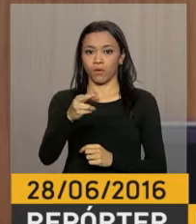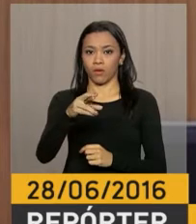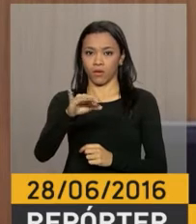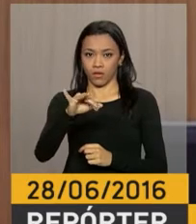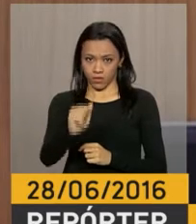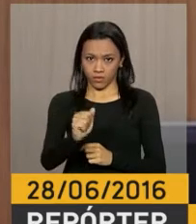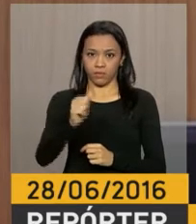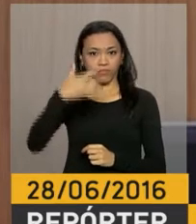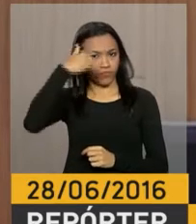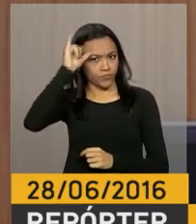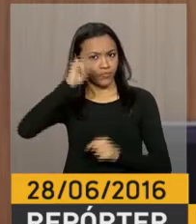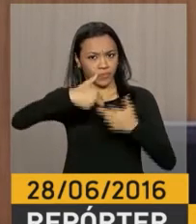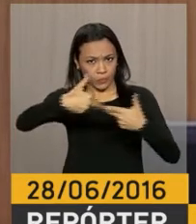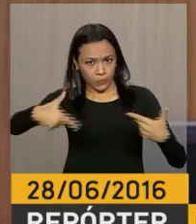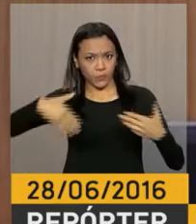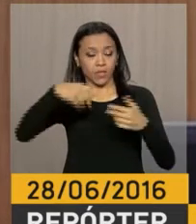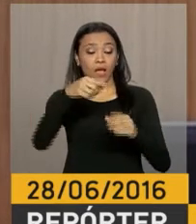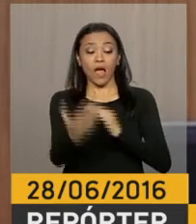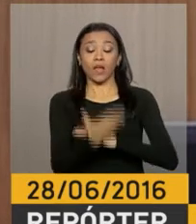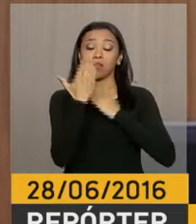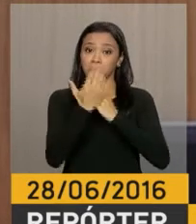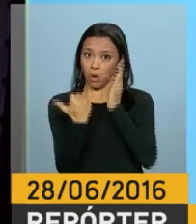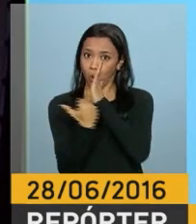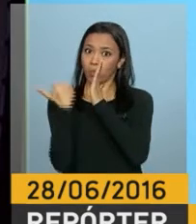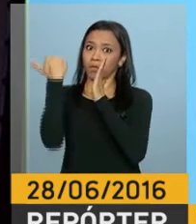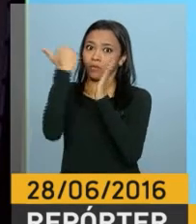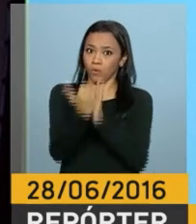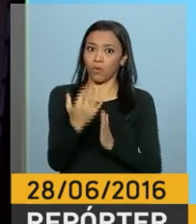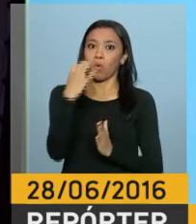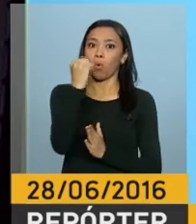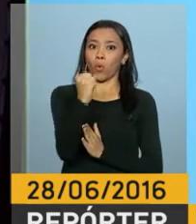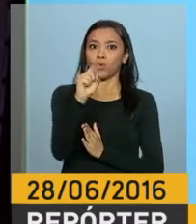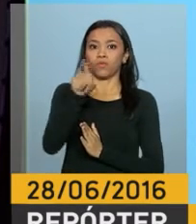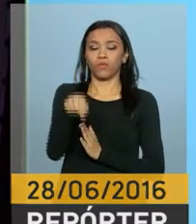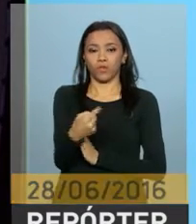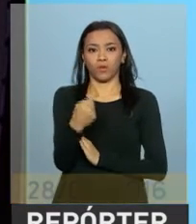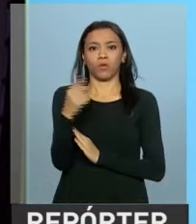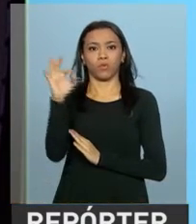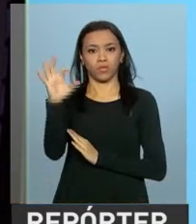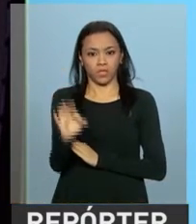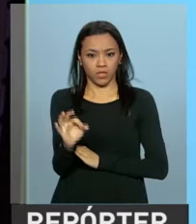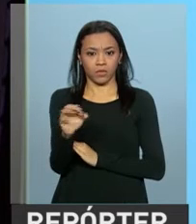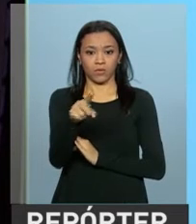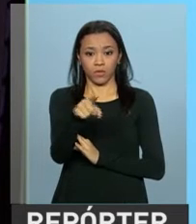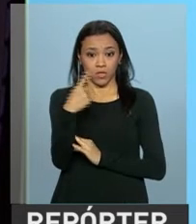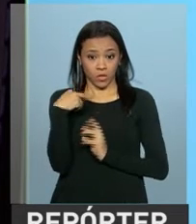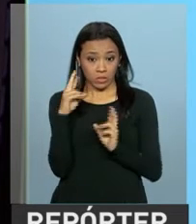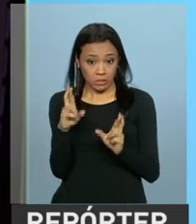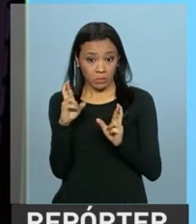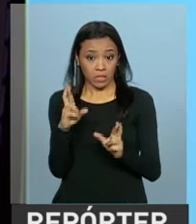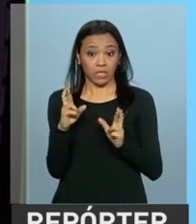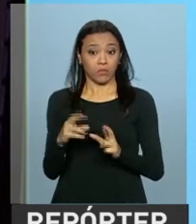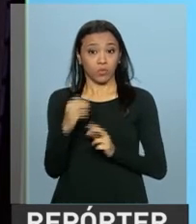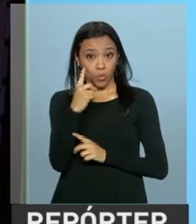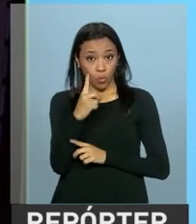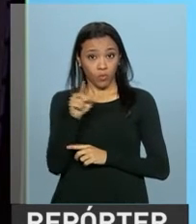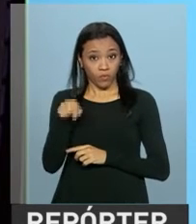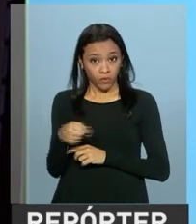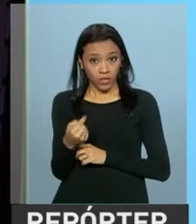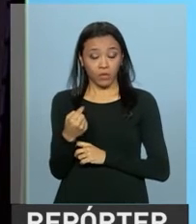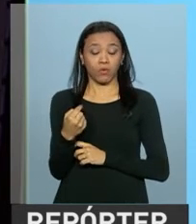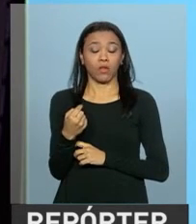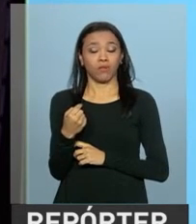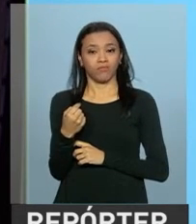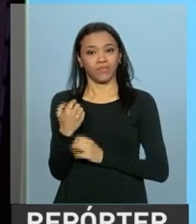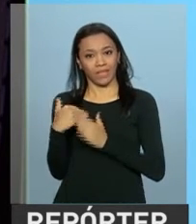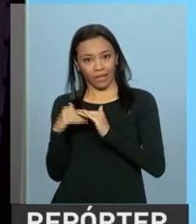apresentou uma taxa de crescimento de 1,8%, estamos estimando agora em 1,1% de queda, vindo